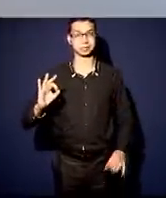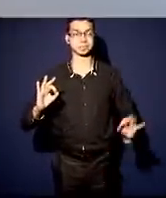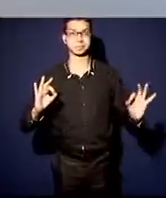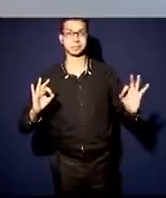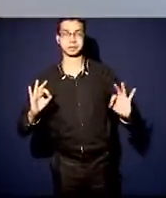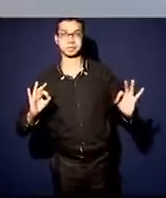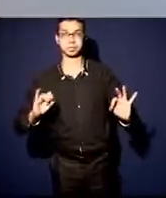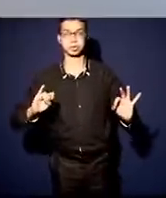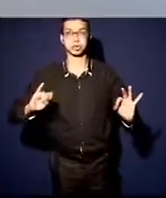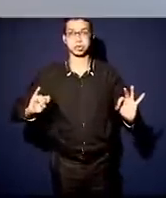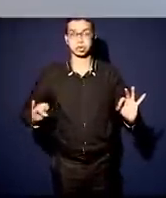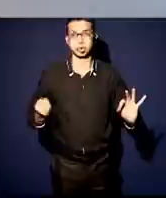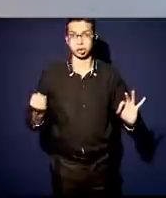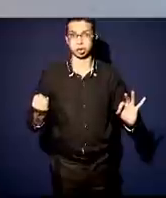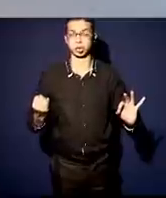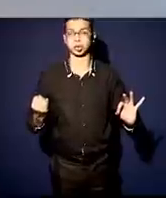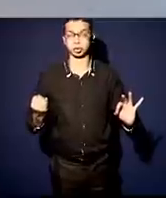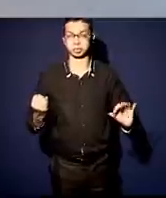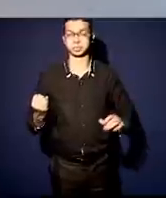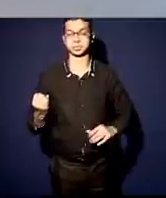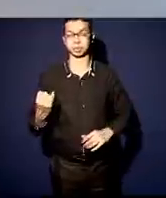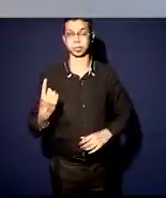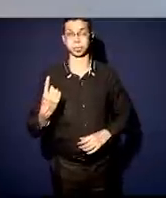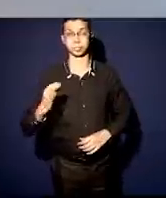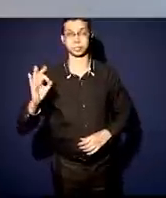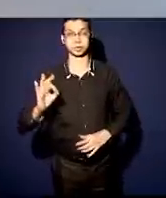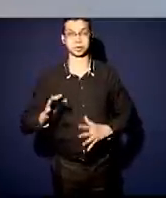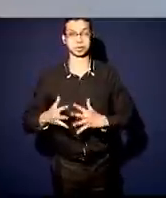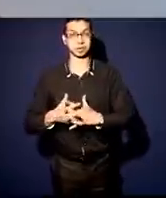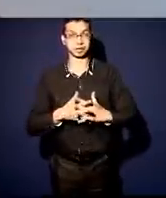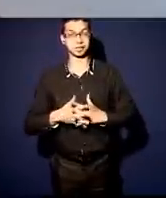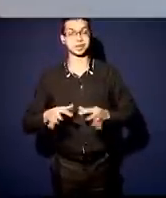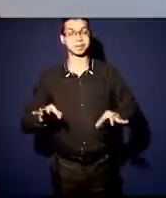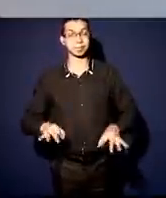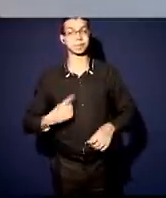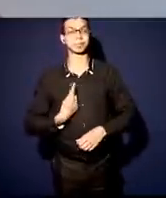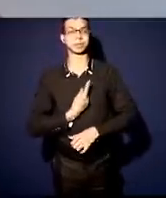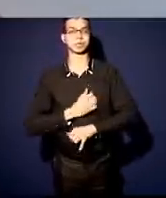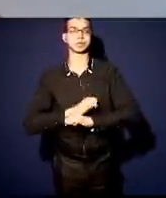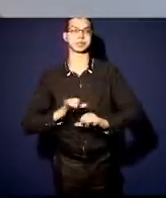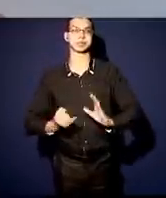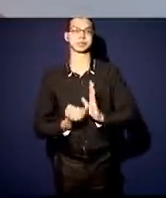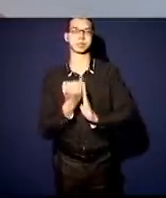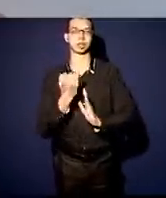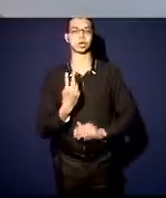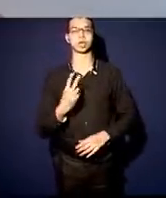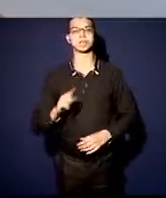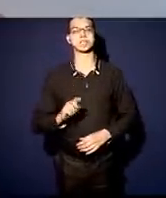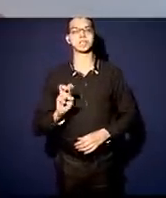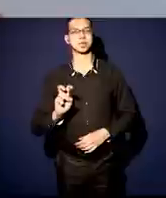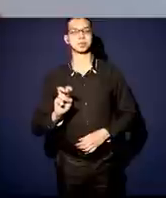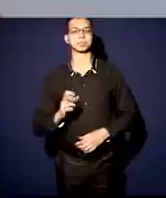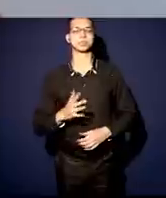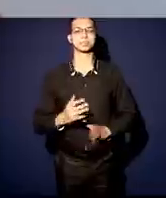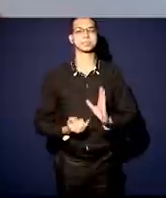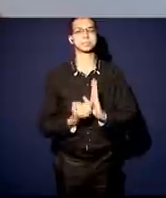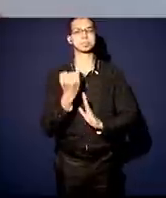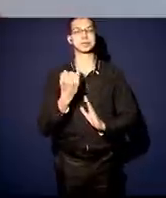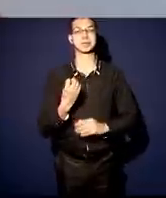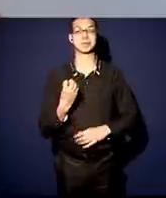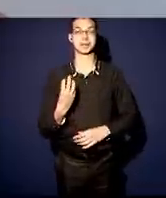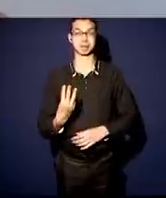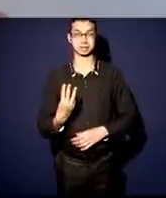nos Estados Unidos de 1%, a gente está falando com uma inflação aí de 2,5%, 3%, de um juro nominal